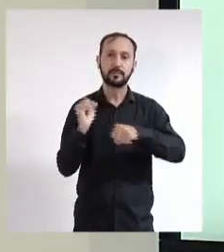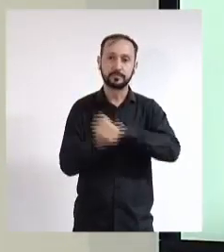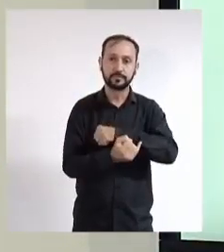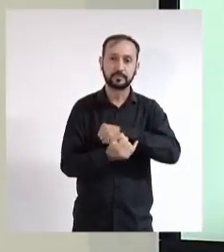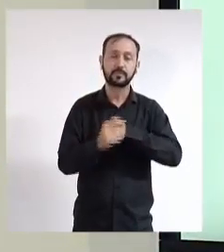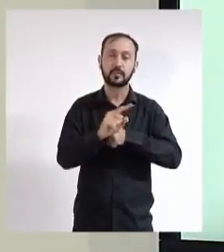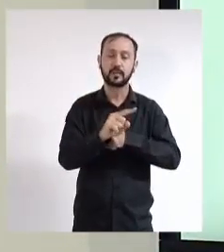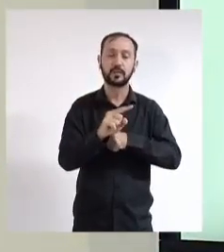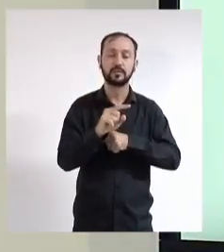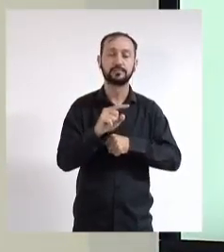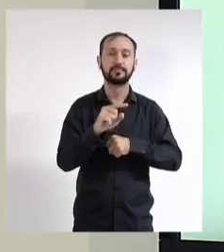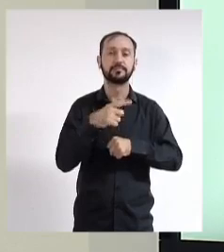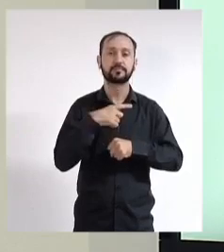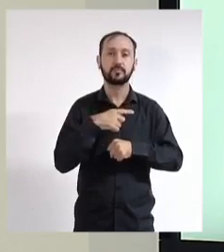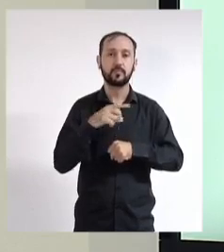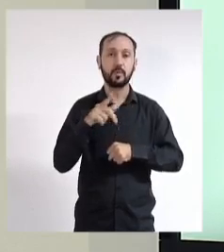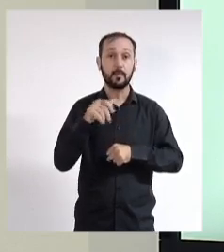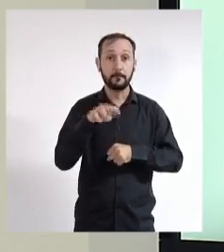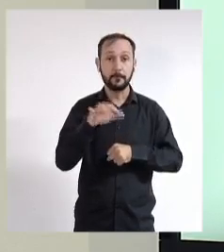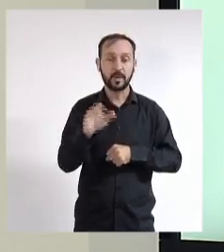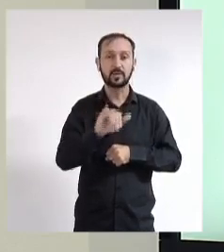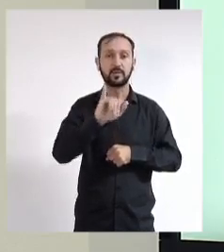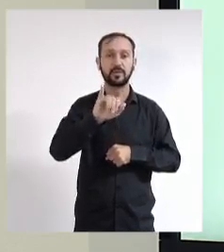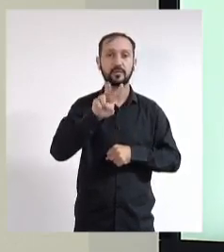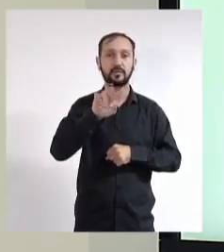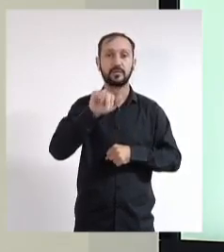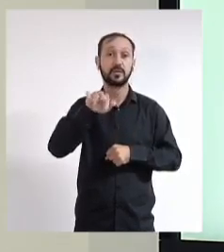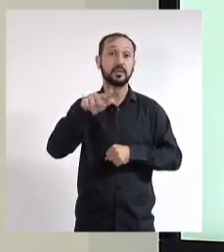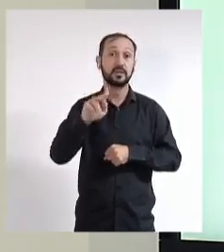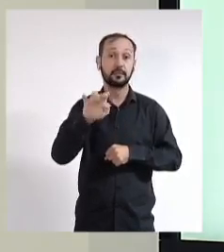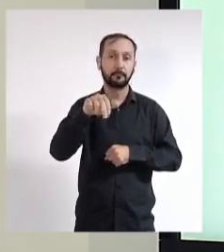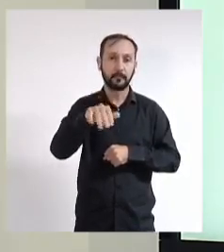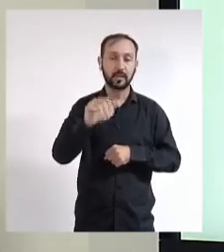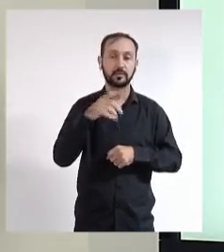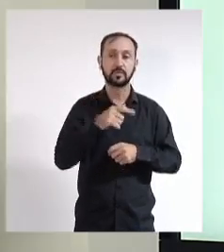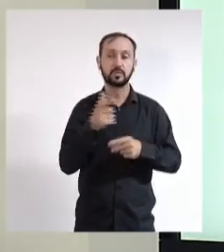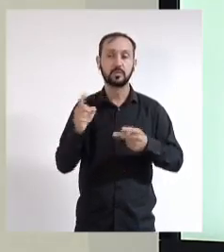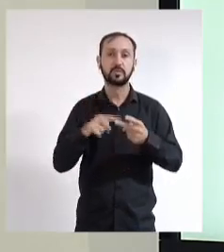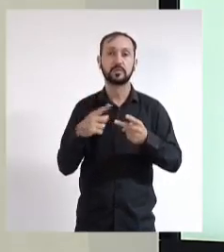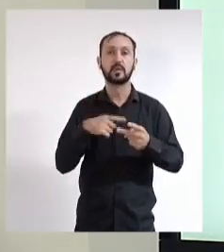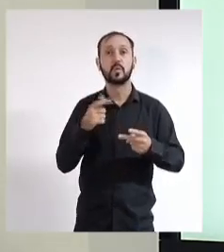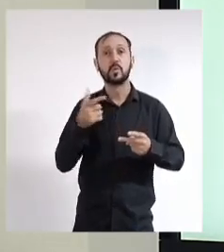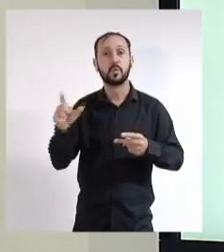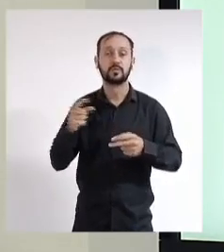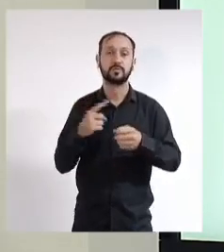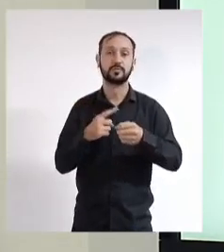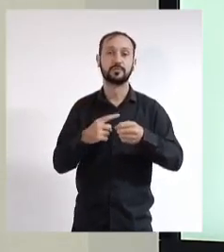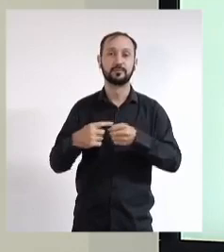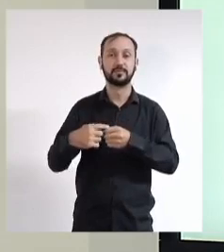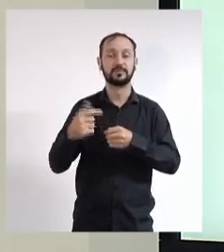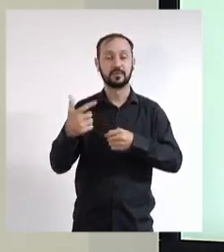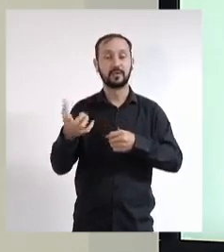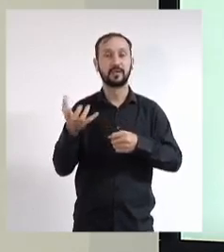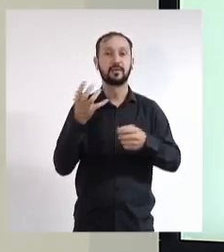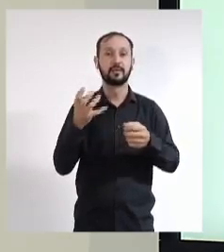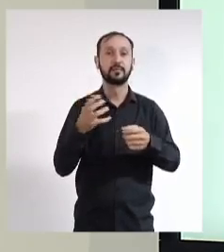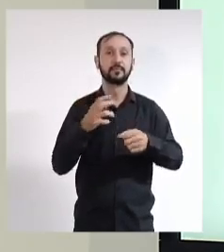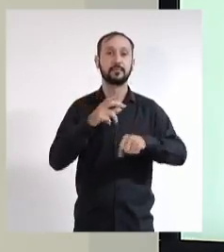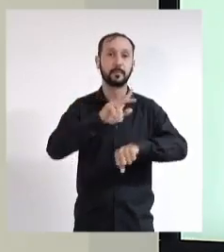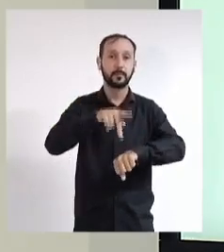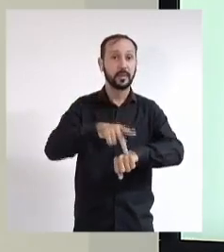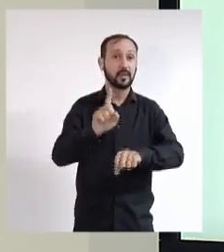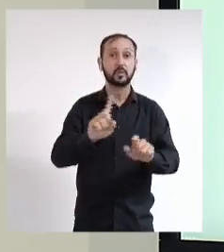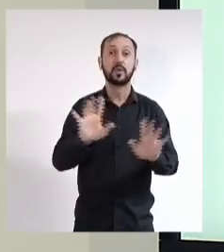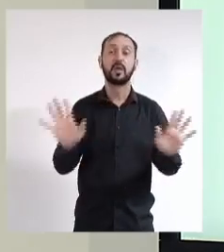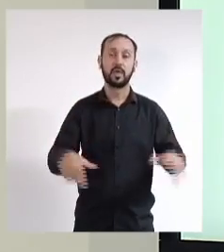prefeito roberto né então marcam vereador que defende alcinópolis o parque do taquaril parque mas nem tudo é